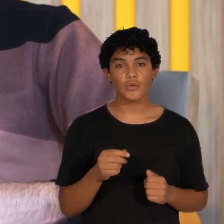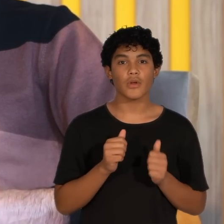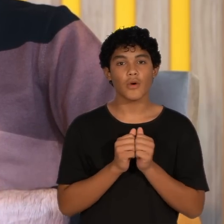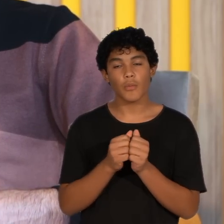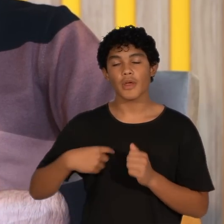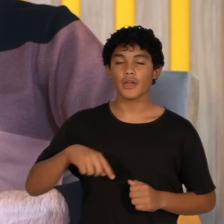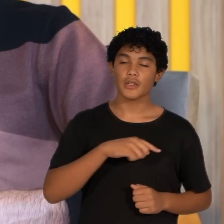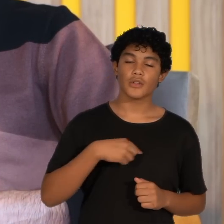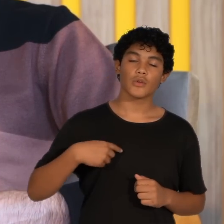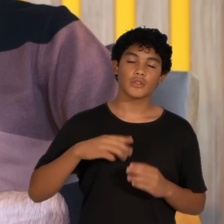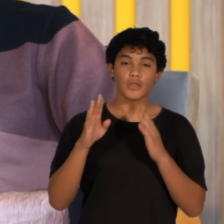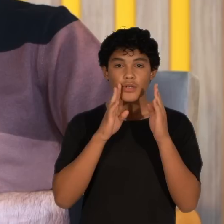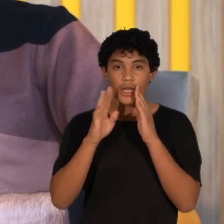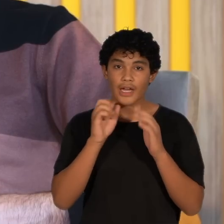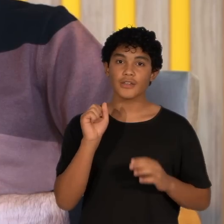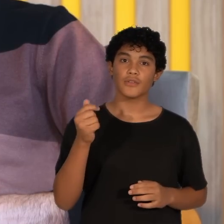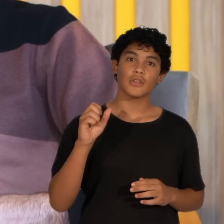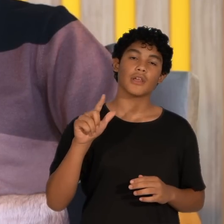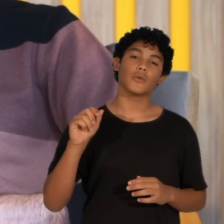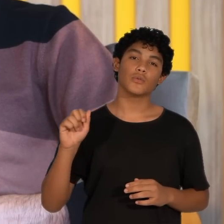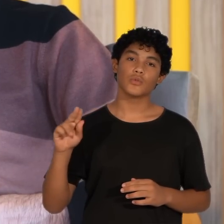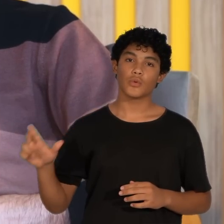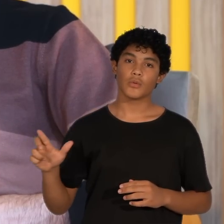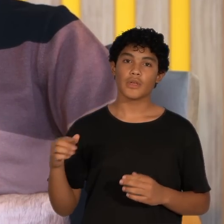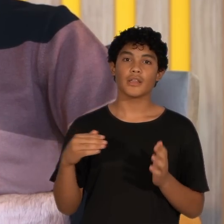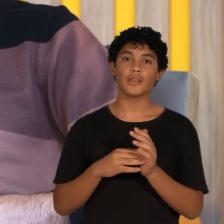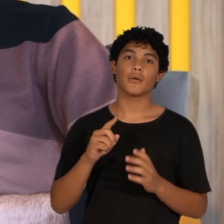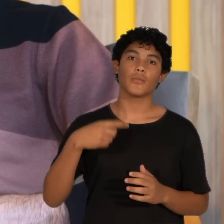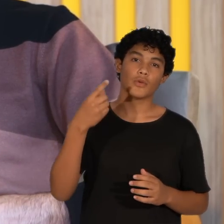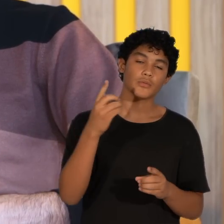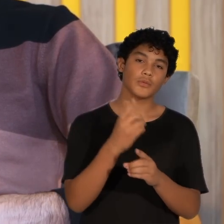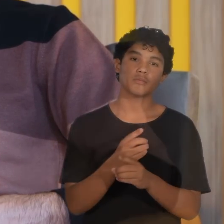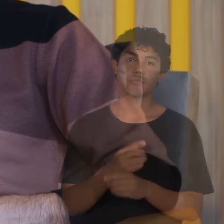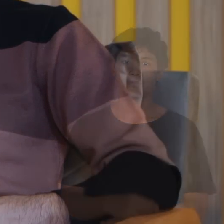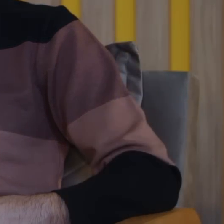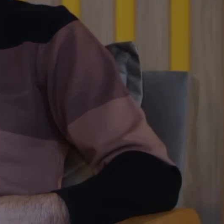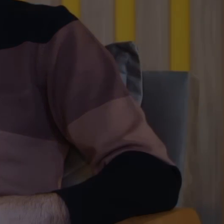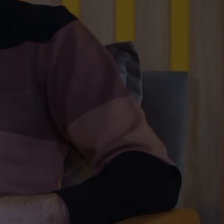aí nos acompanhando em nossas redes sociais Adventistas Lago Sul e até o nosso próximo encontro.